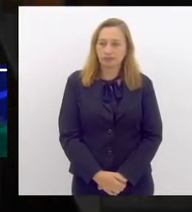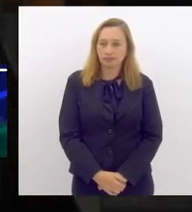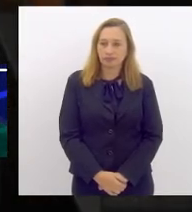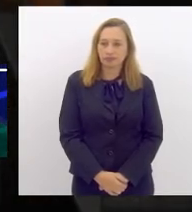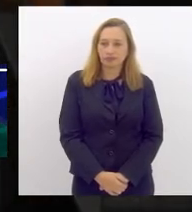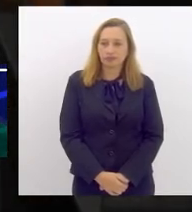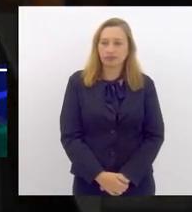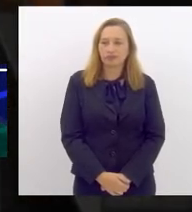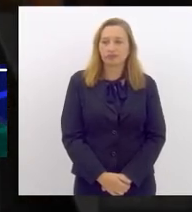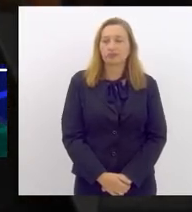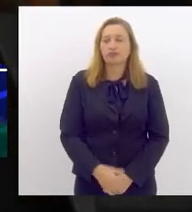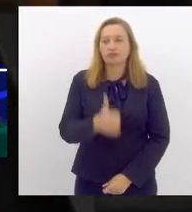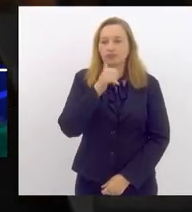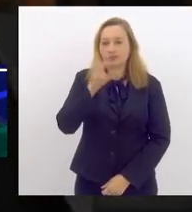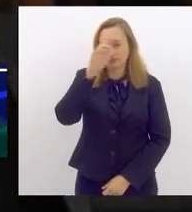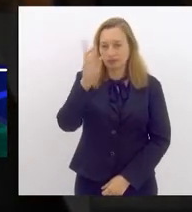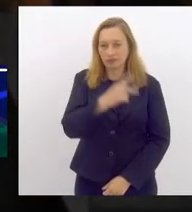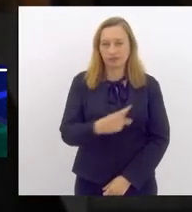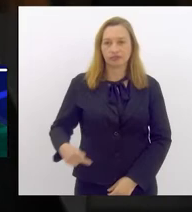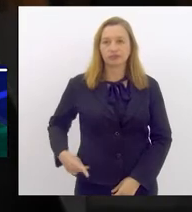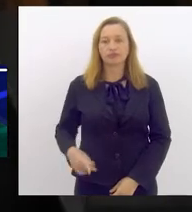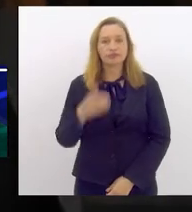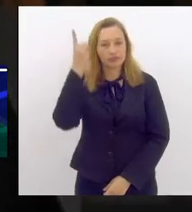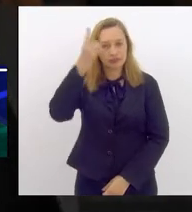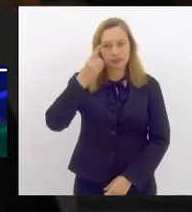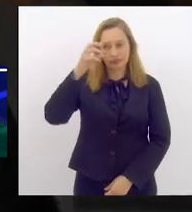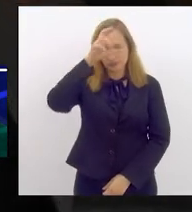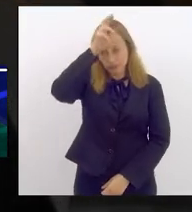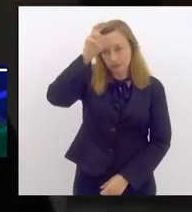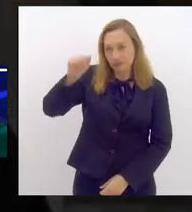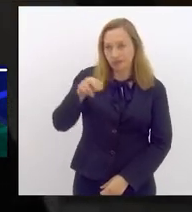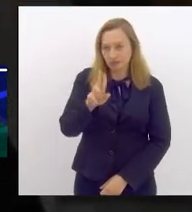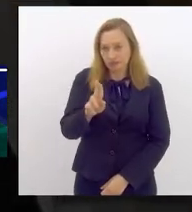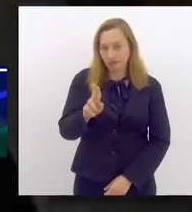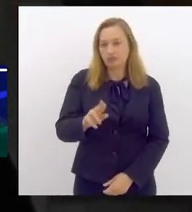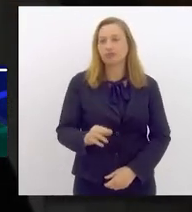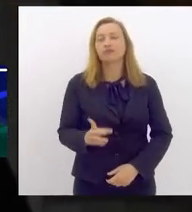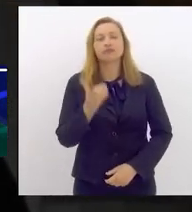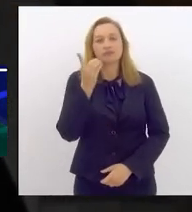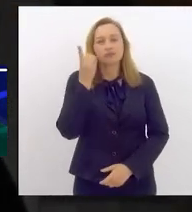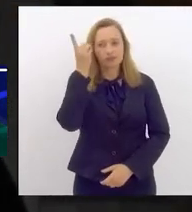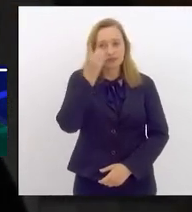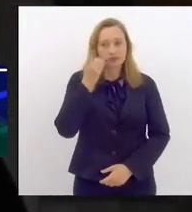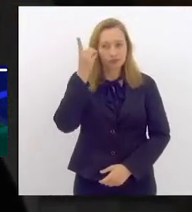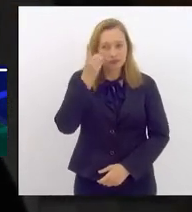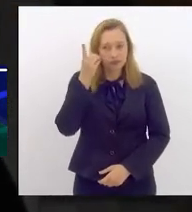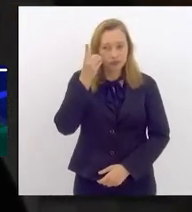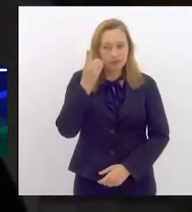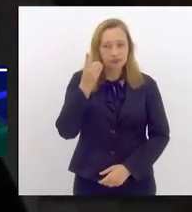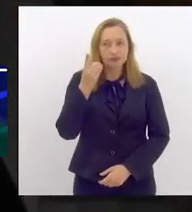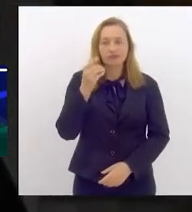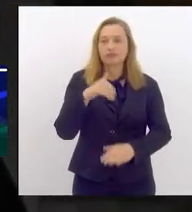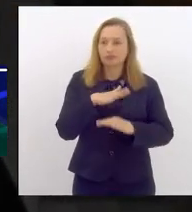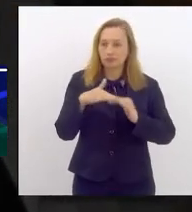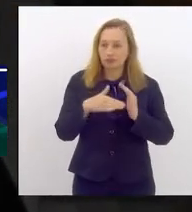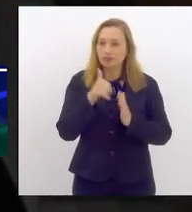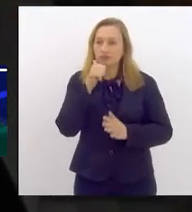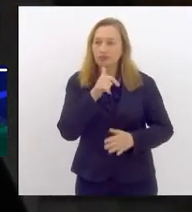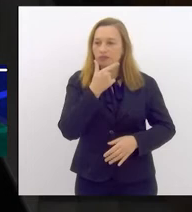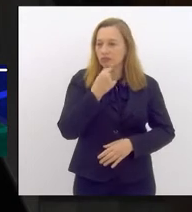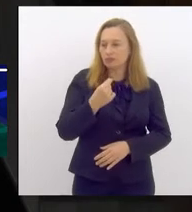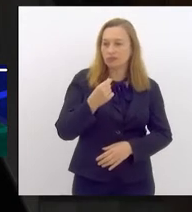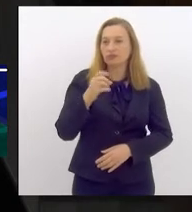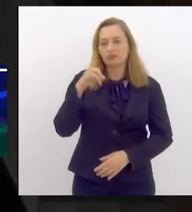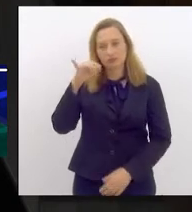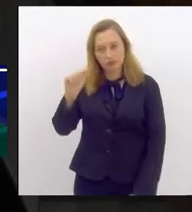a senhora Presidente a deputada tia Ju Deputado os deputados pessoalmente